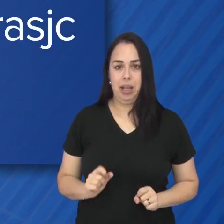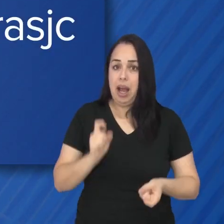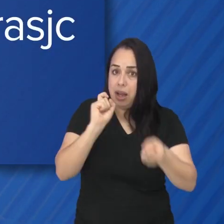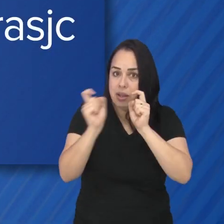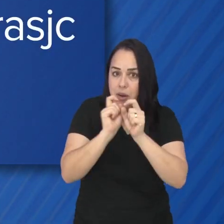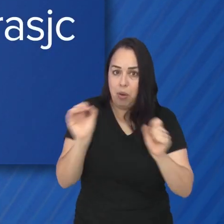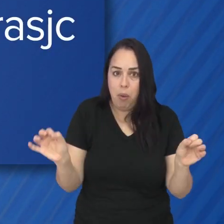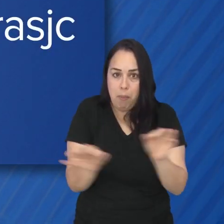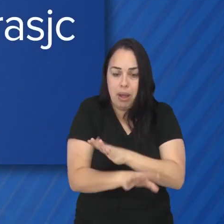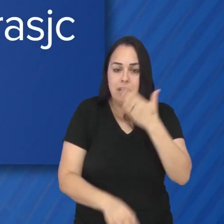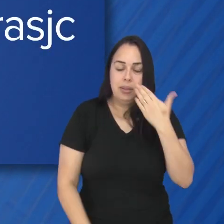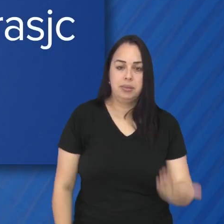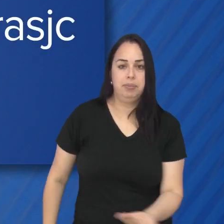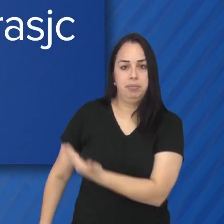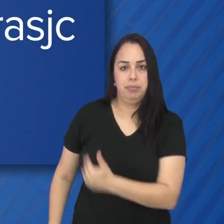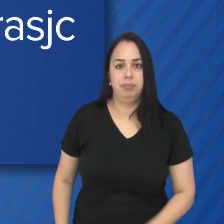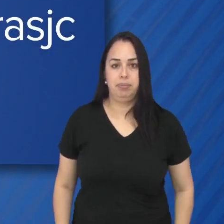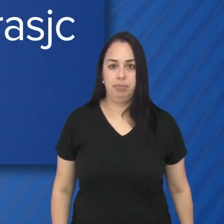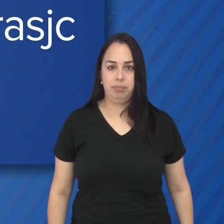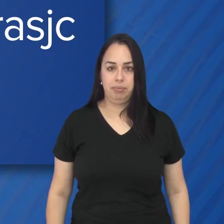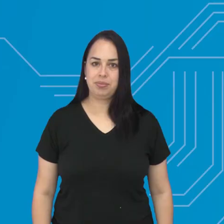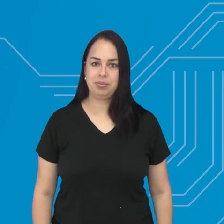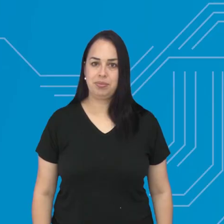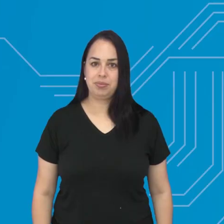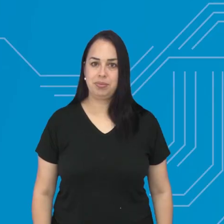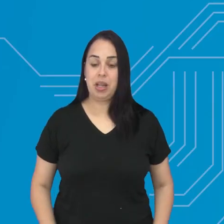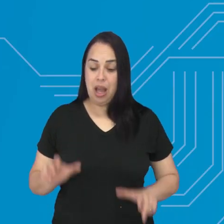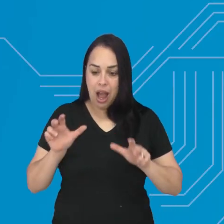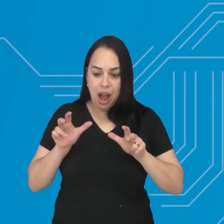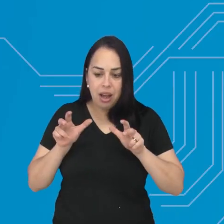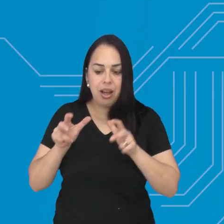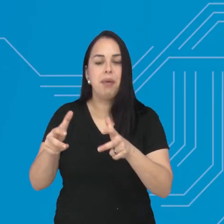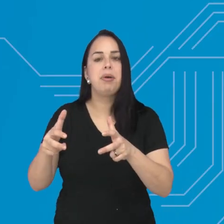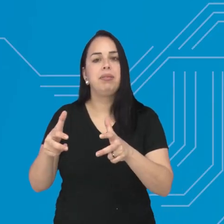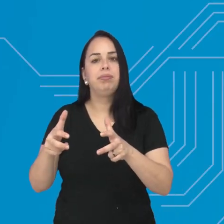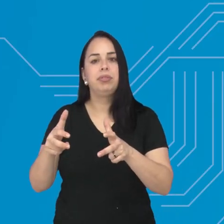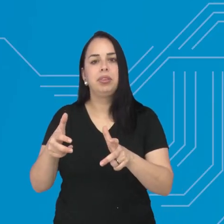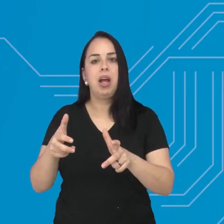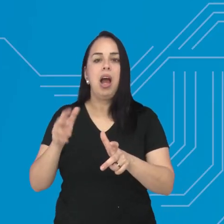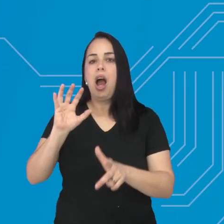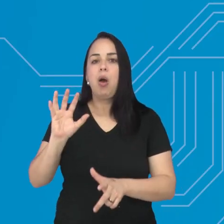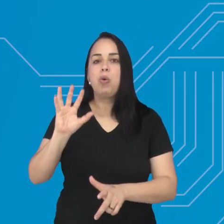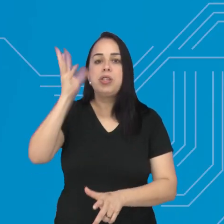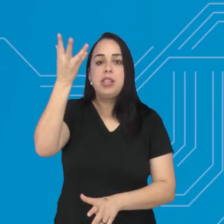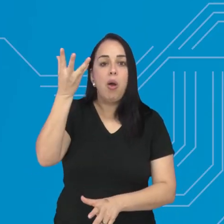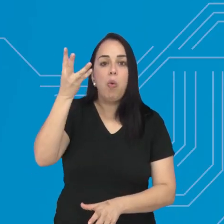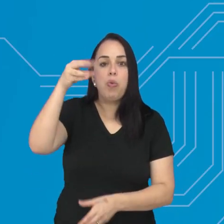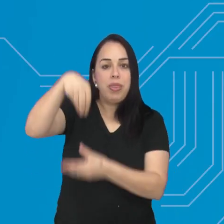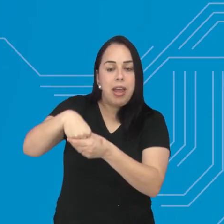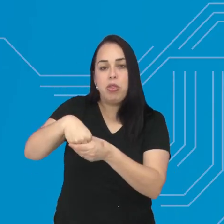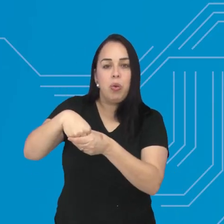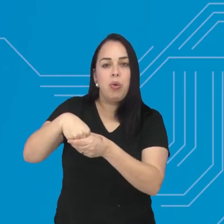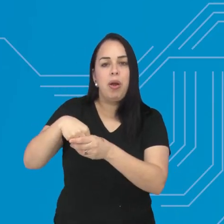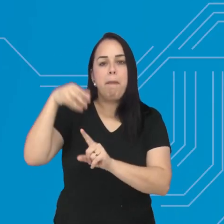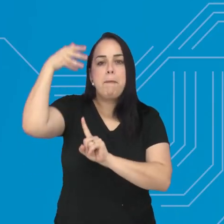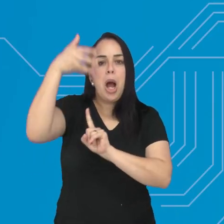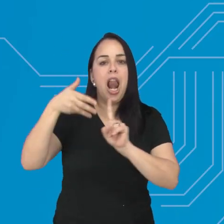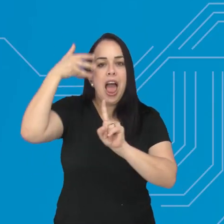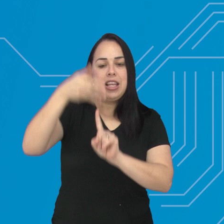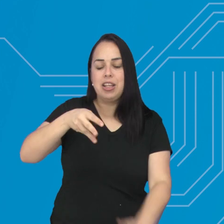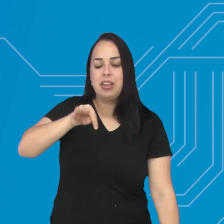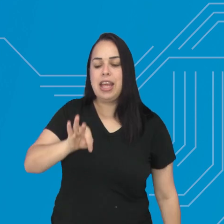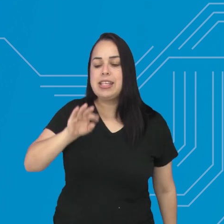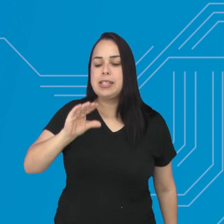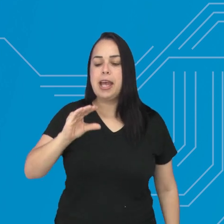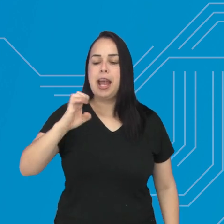íntegra você confere no nosso canal do YouTube. E a Câmara de São José recebeu um ciclo de palestras do TCE que